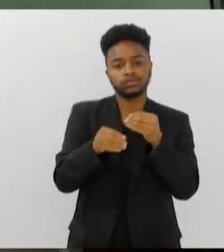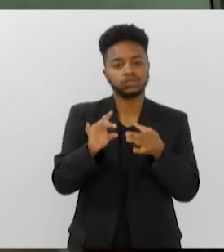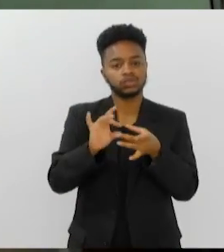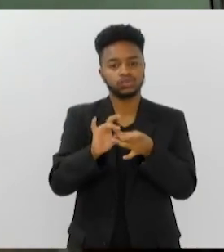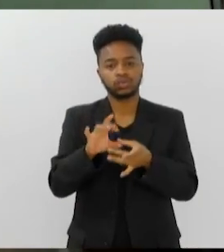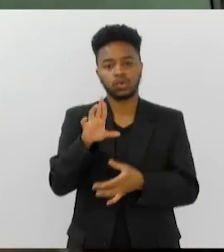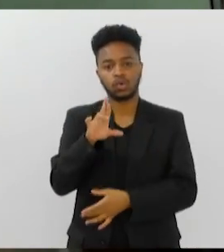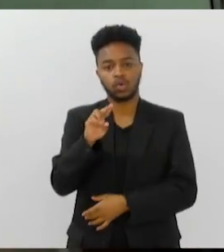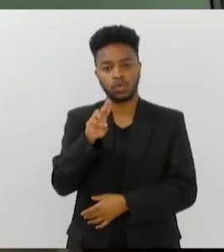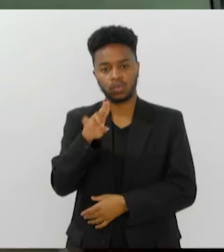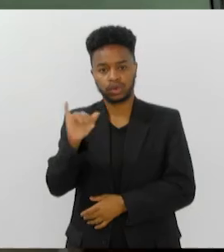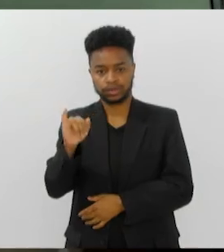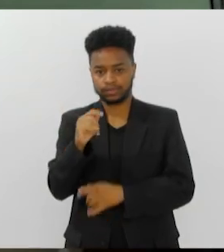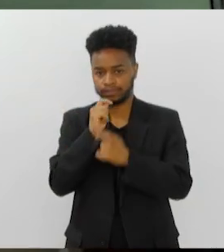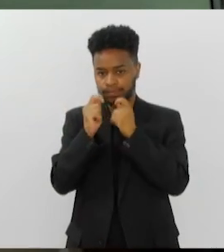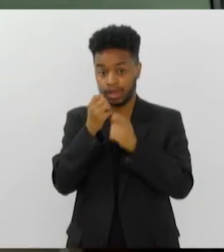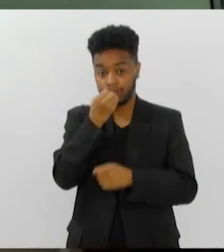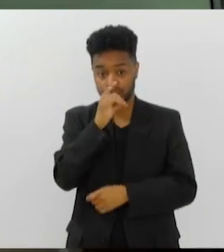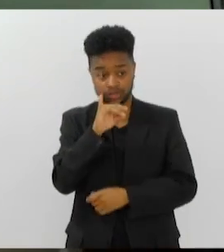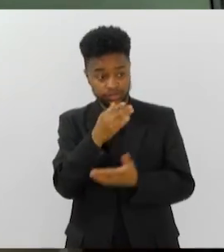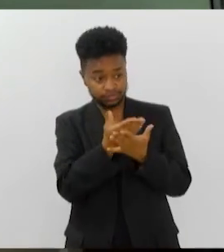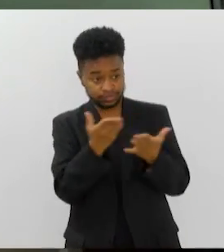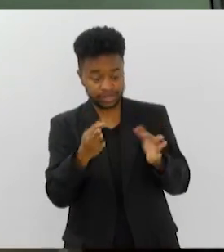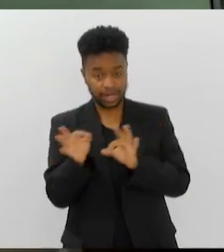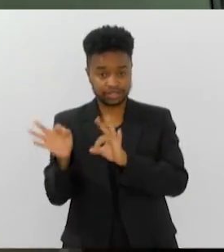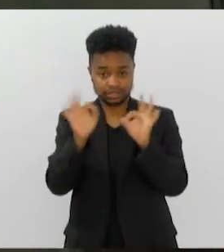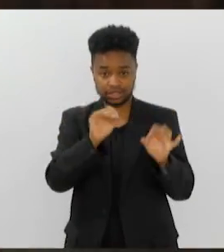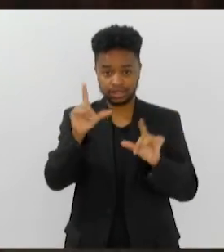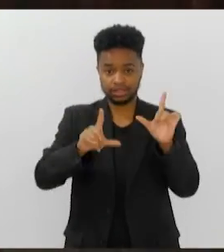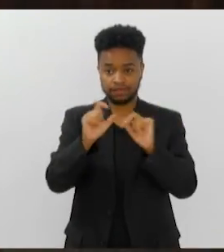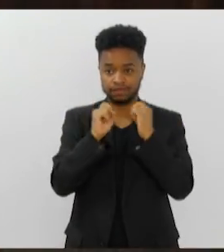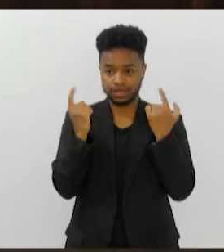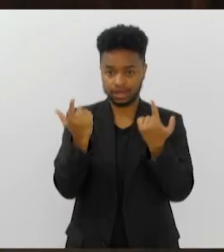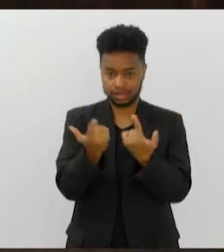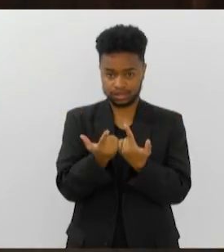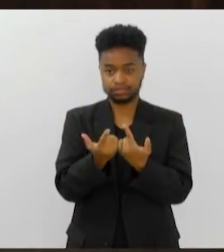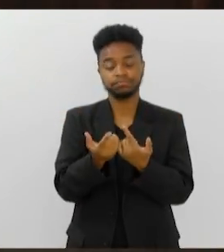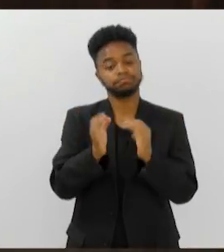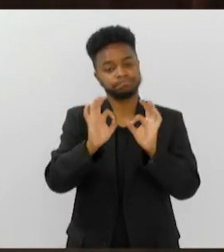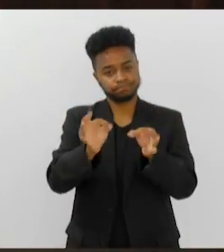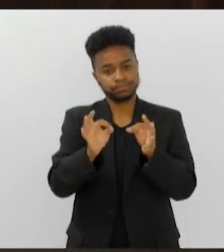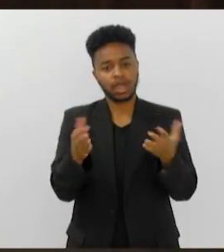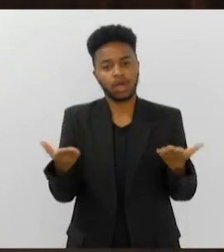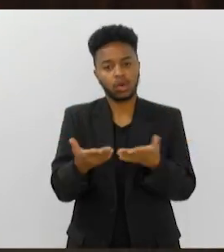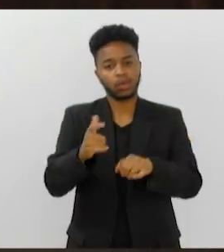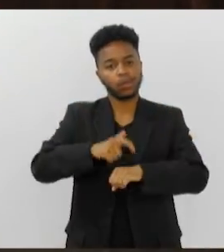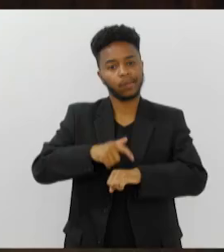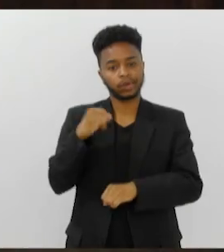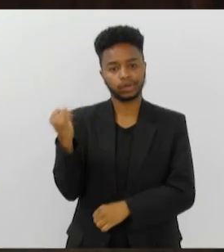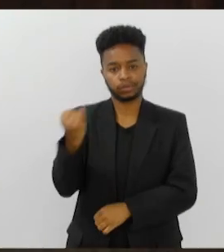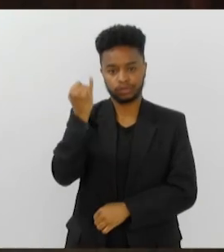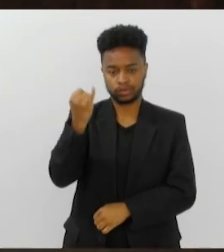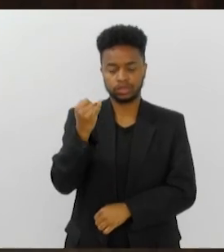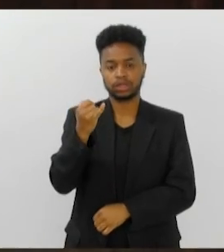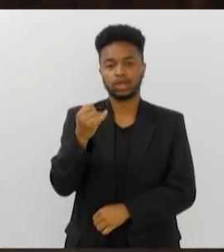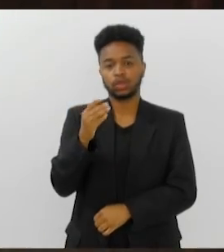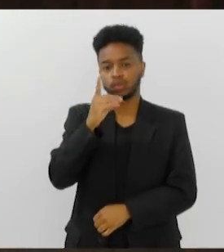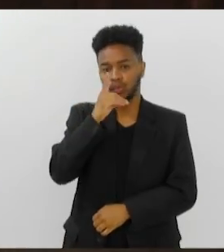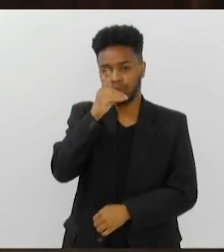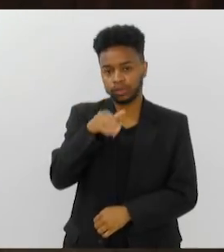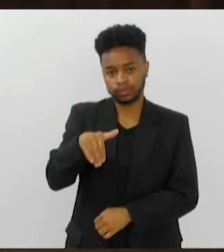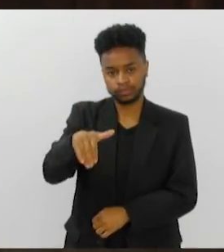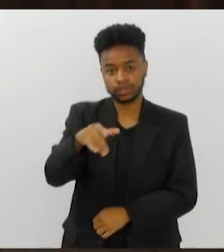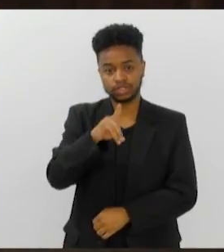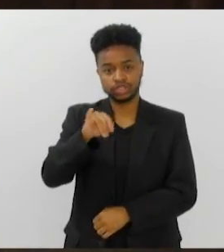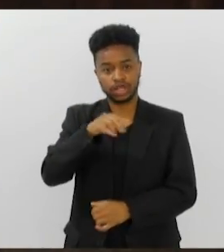Rui. Bom dia, Vicente. Bom dia aos telespectadores da TV Alerj. É um momento muito importante, a data de domingo, né? Que é o